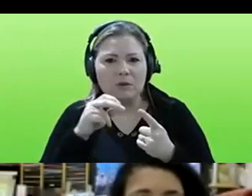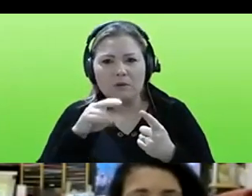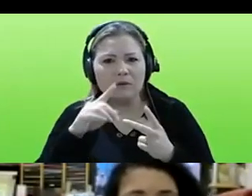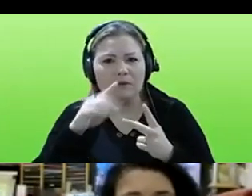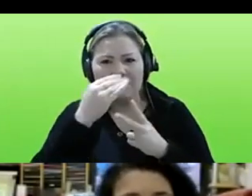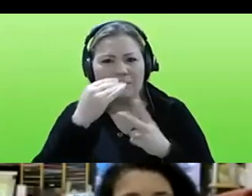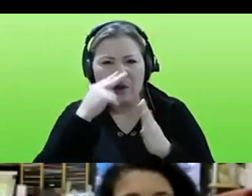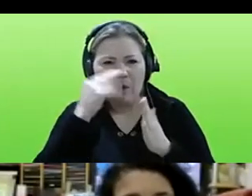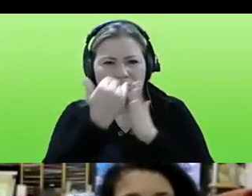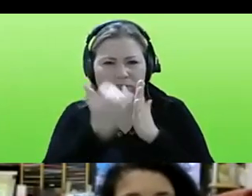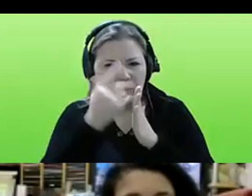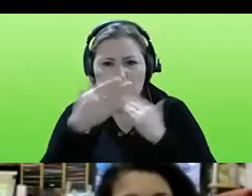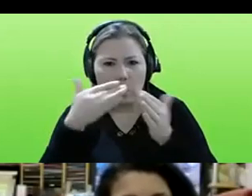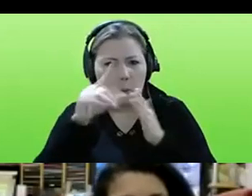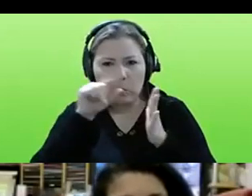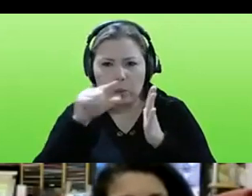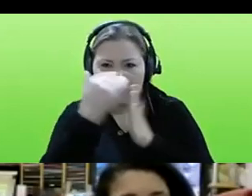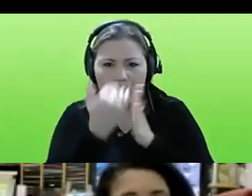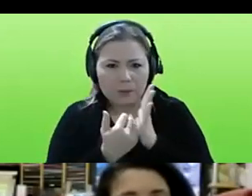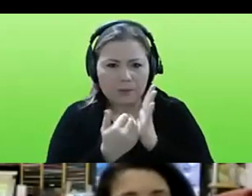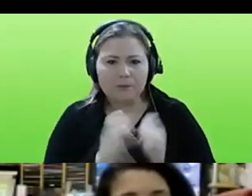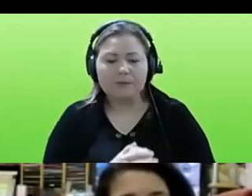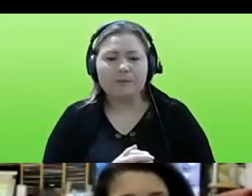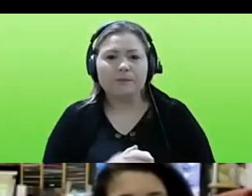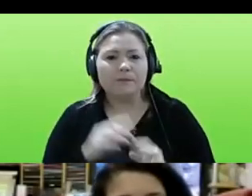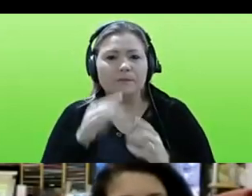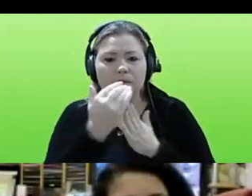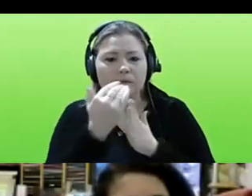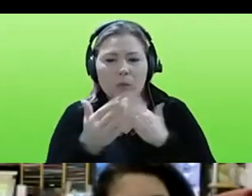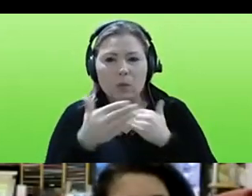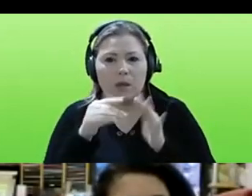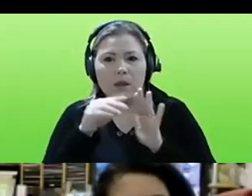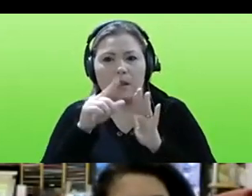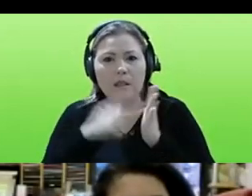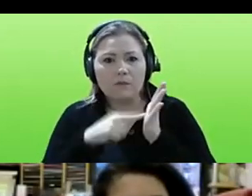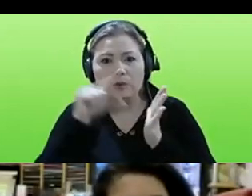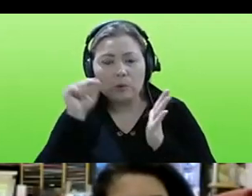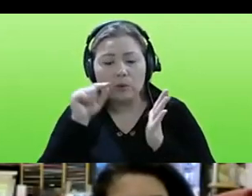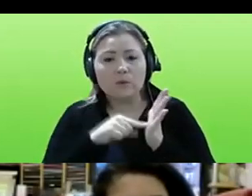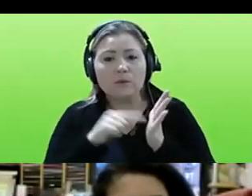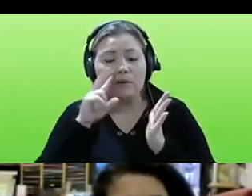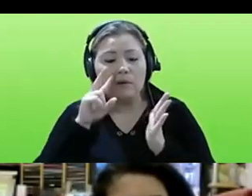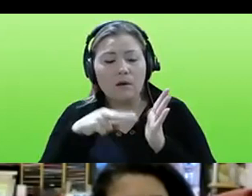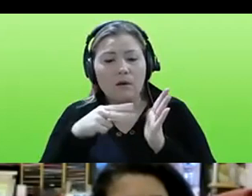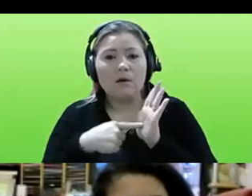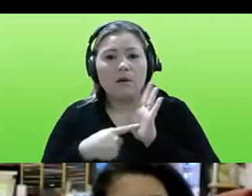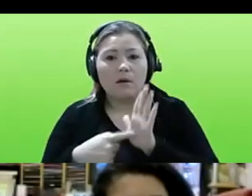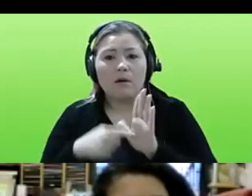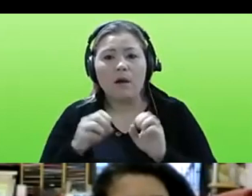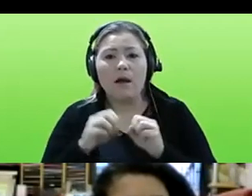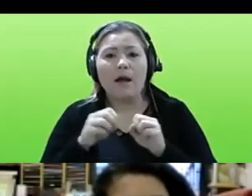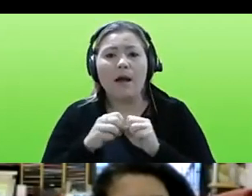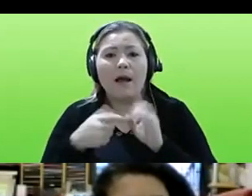Yege, do Kevin Thompson. Você simplesmente apresenta um PowerPoint onde você